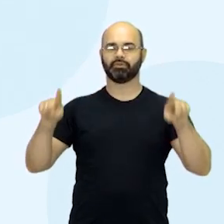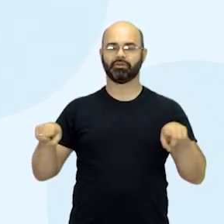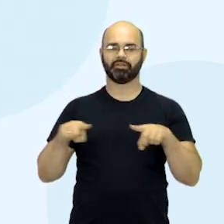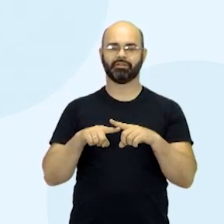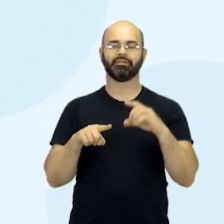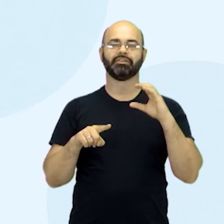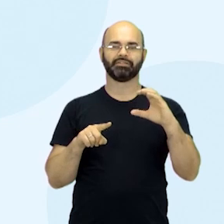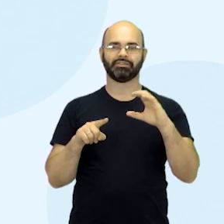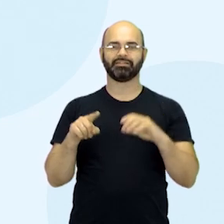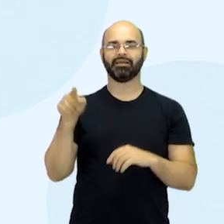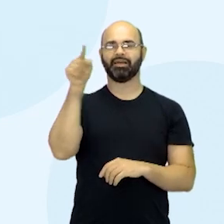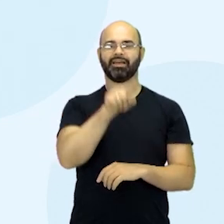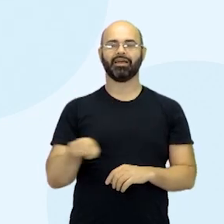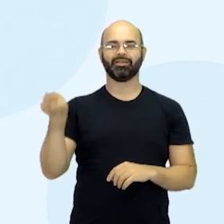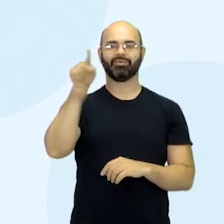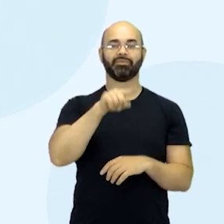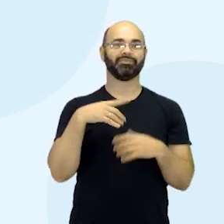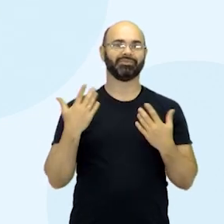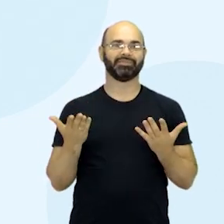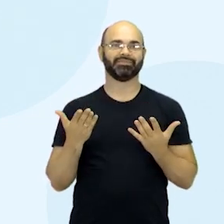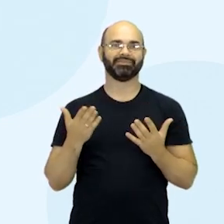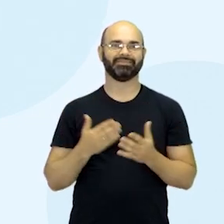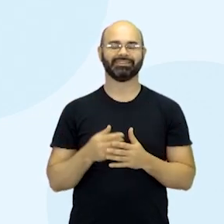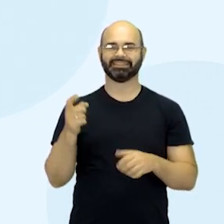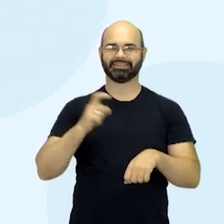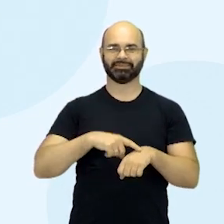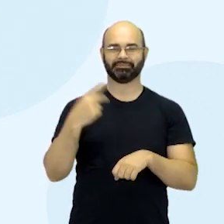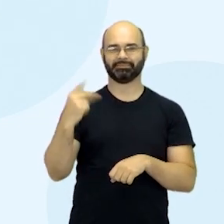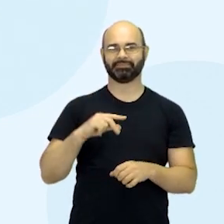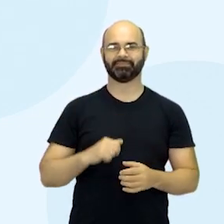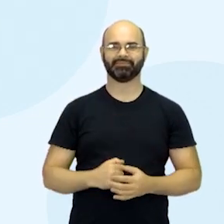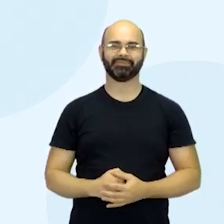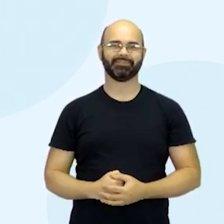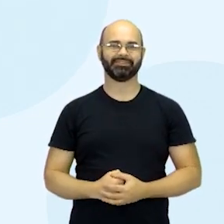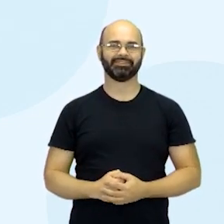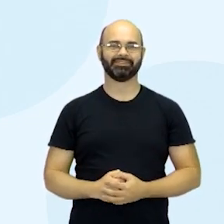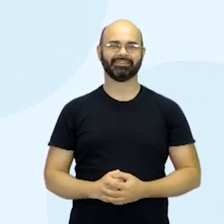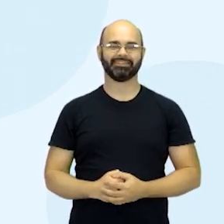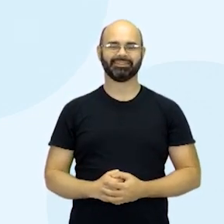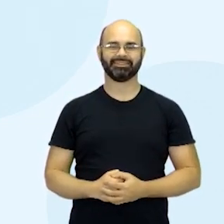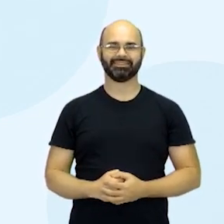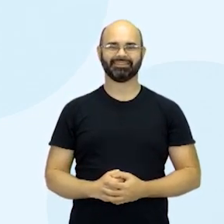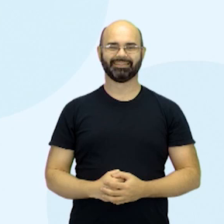redondo. Eita, nós! Eita. Vamos lá? Tempo!